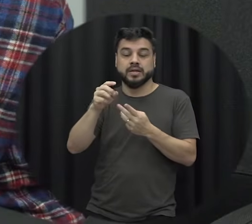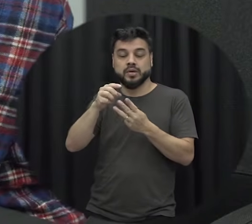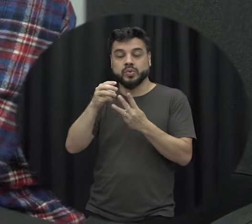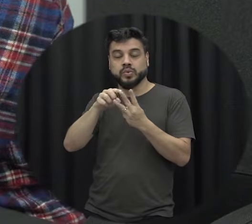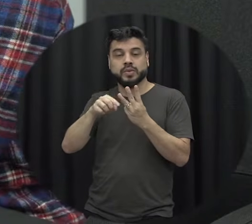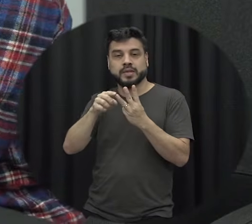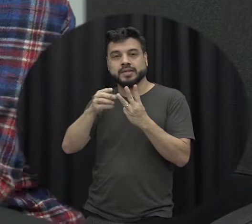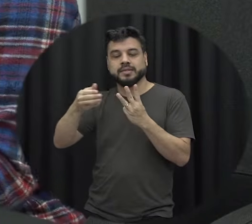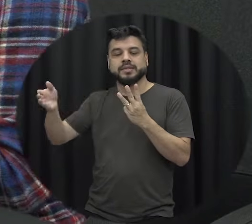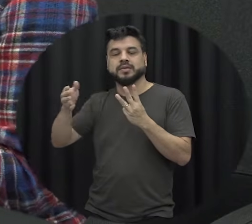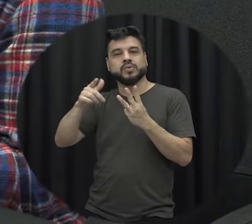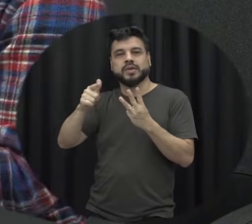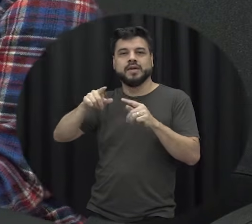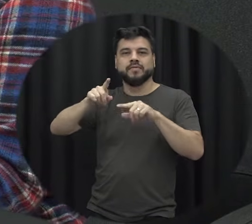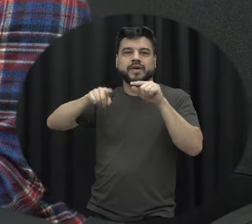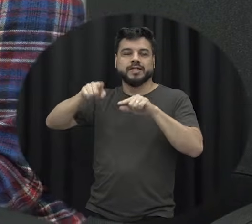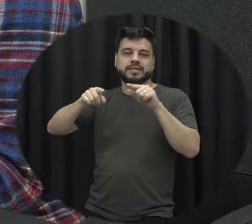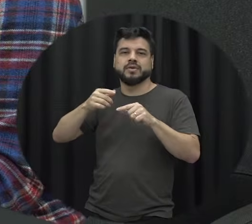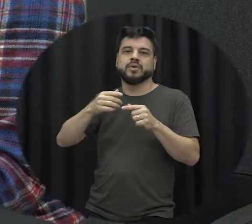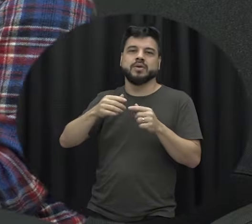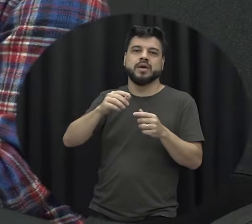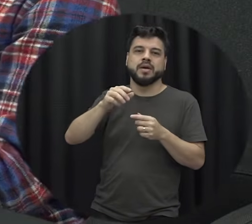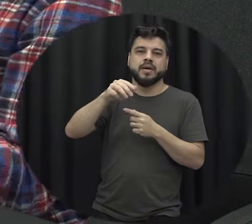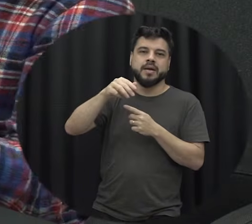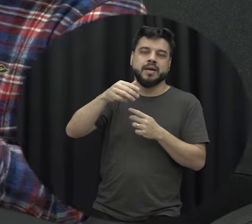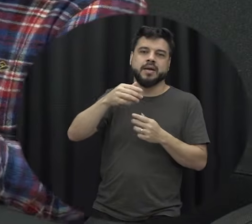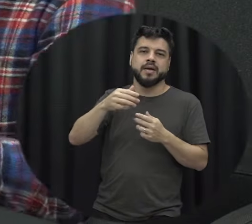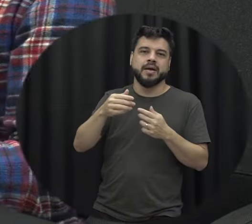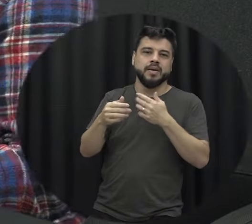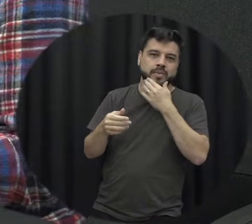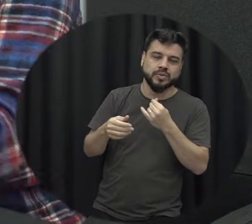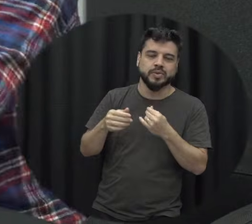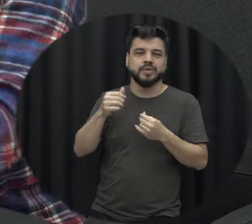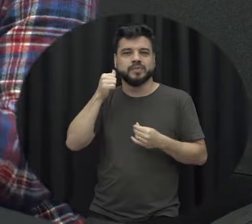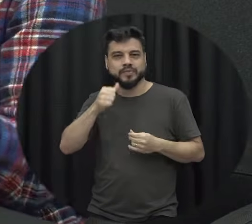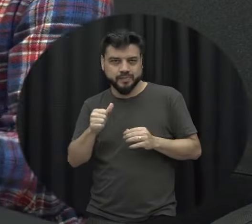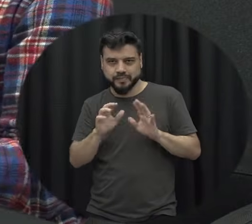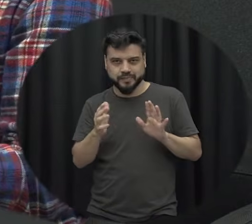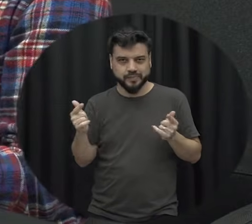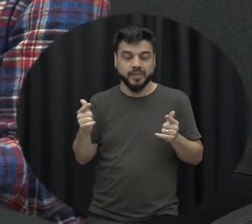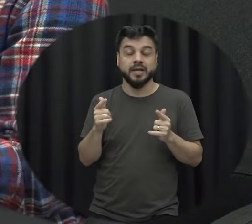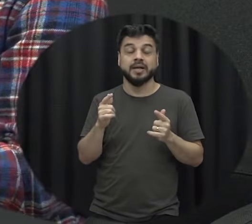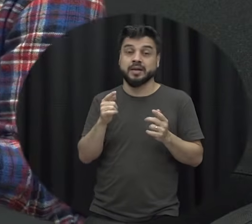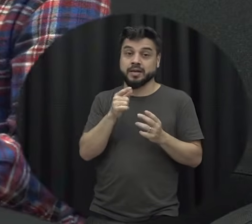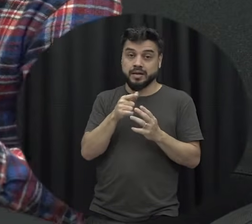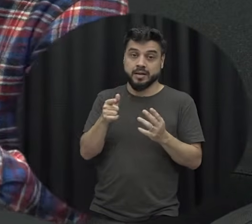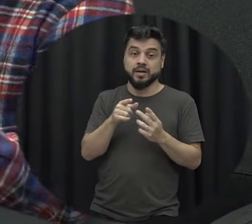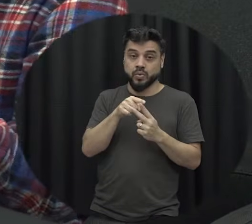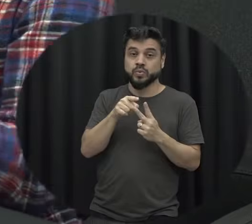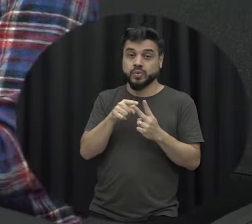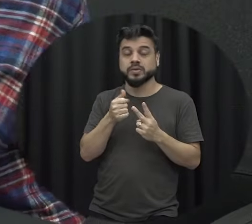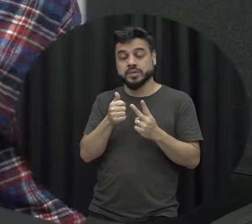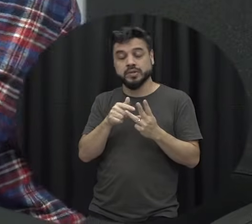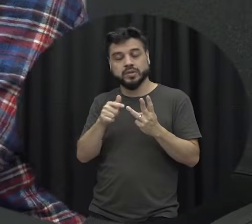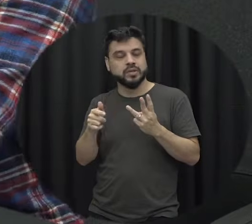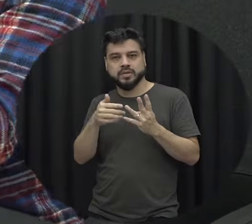não tem mais essa variação de masculino e feminino. E a gente tem aí outras, né, a gente tem os números ordinais, primeiro,